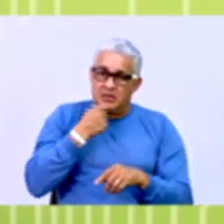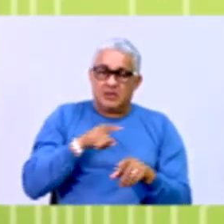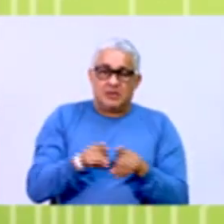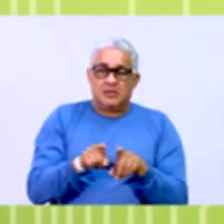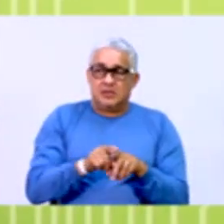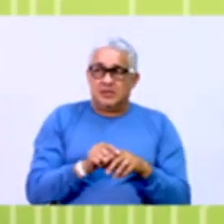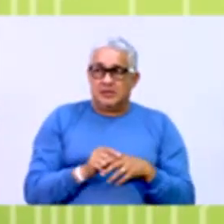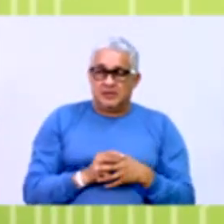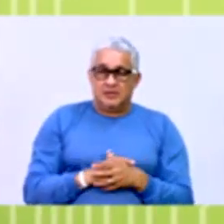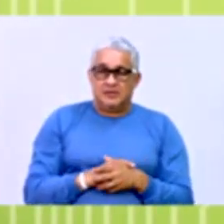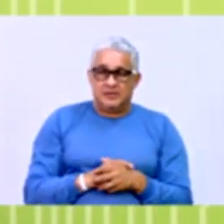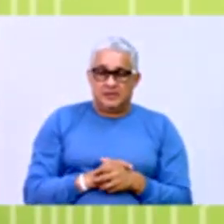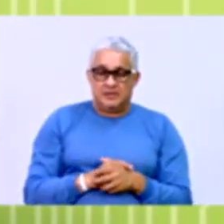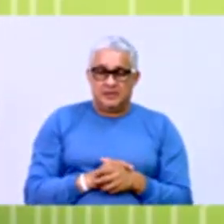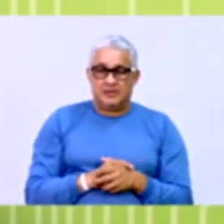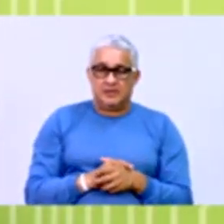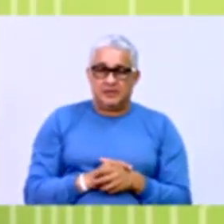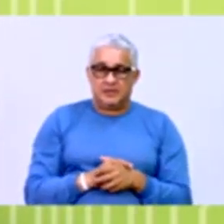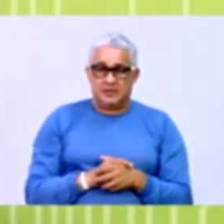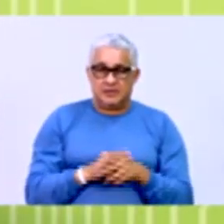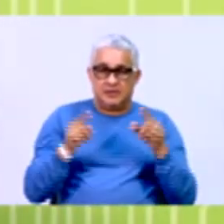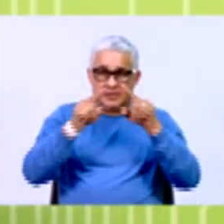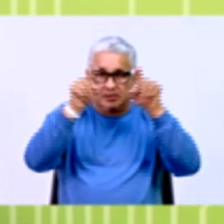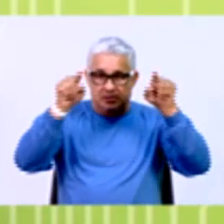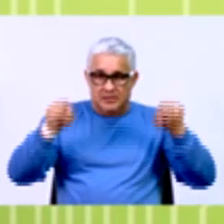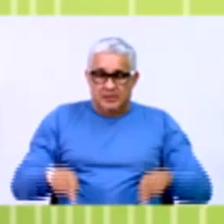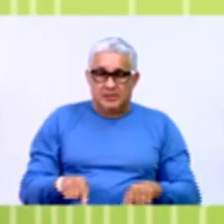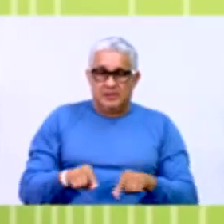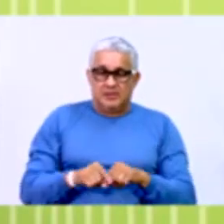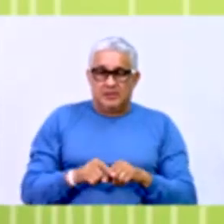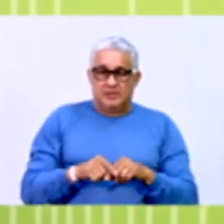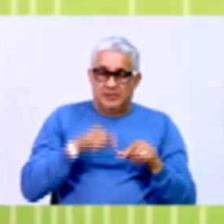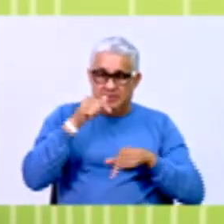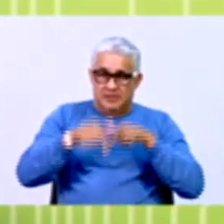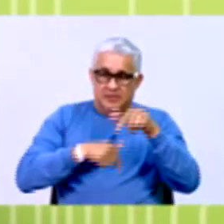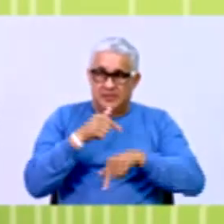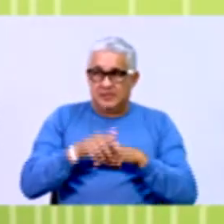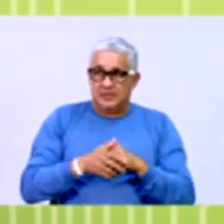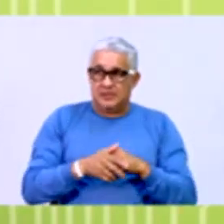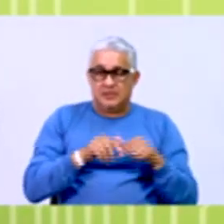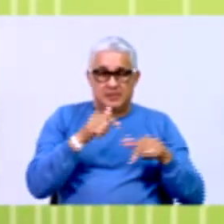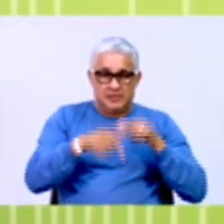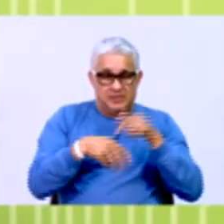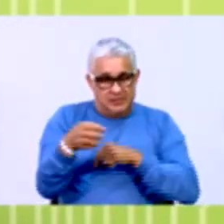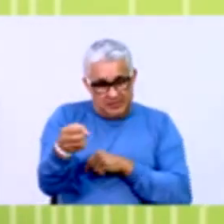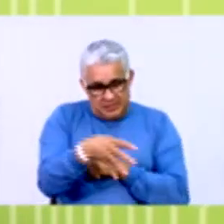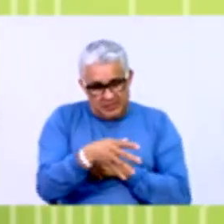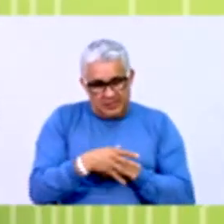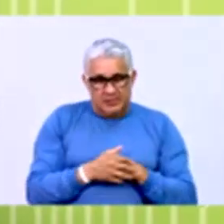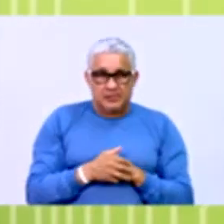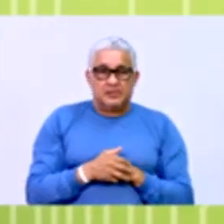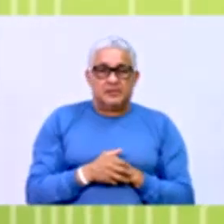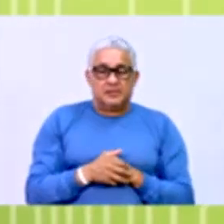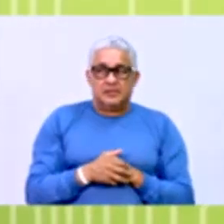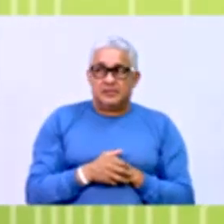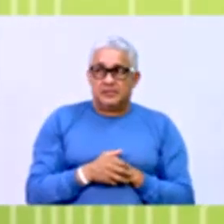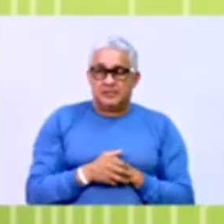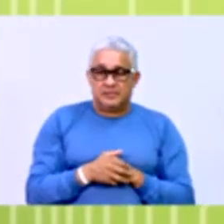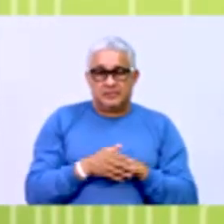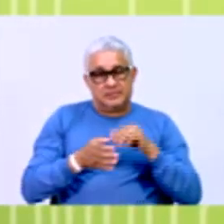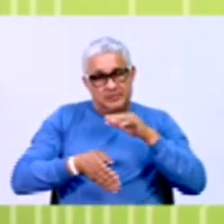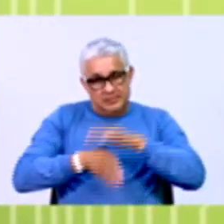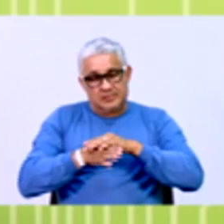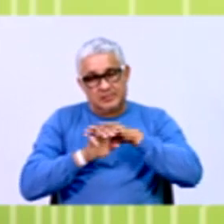questões assim. Um funcionário ele foi para pegar um serviço novo, ele entrou numa empresa